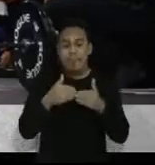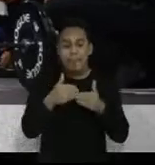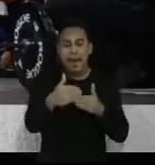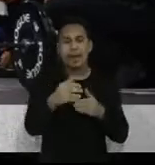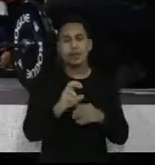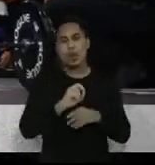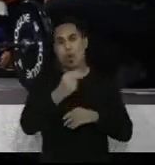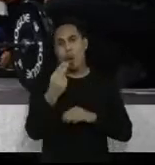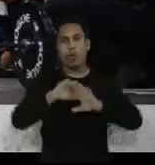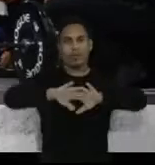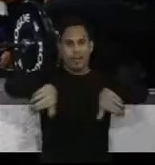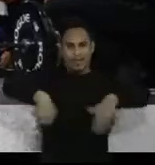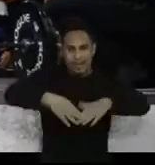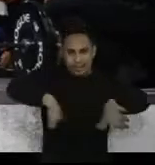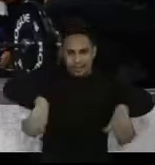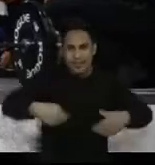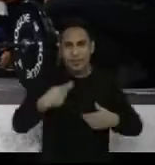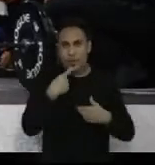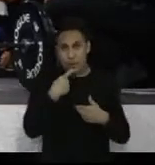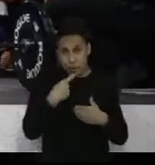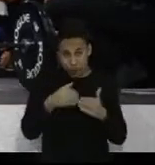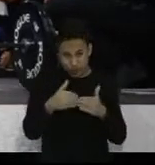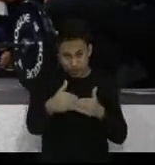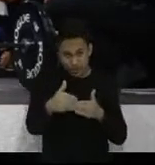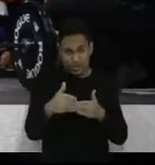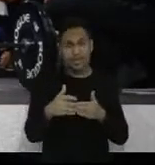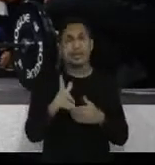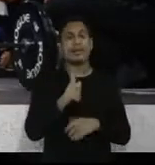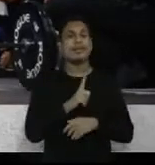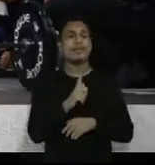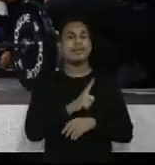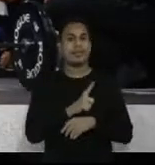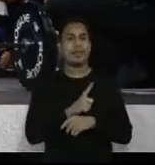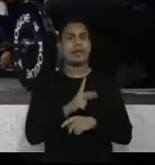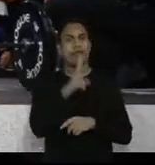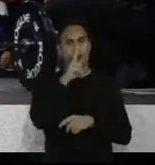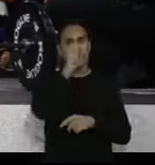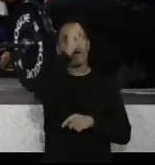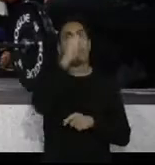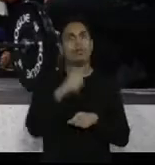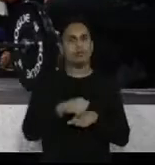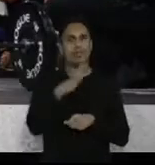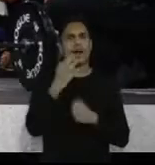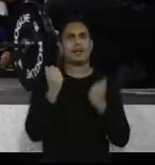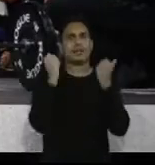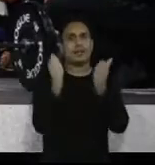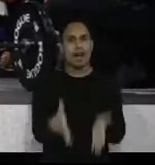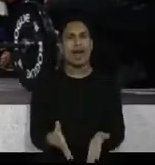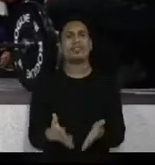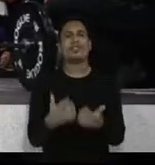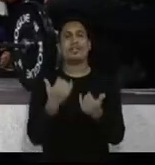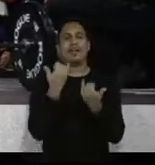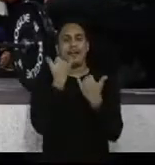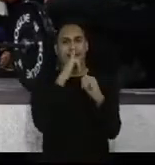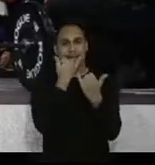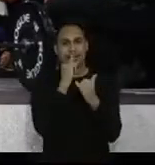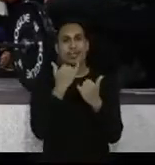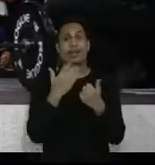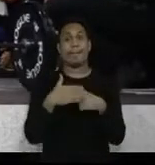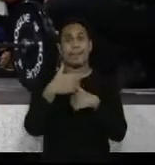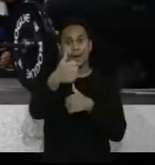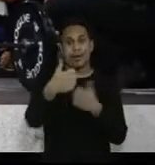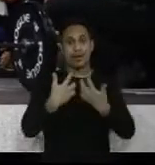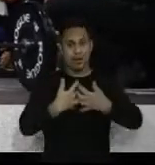que exige realmente essa intensidade. Então, tem uma melhora da oxigenação muscular e também da captação pulmonar de